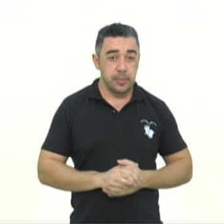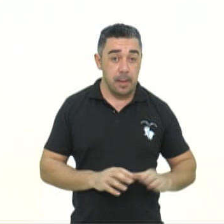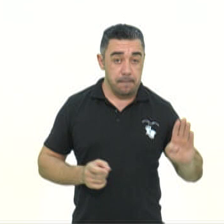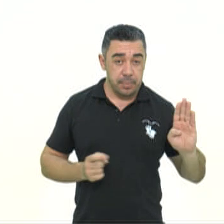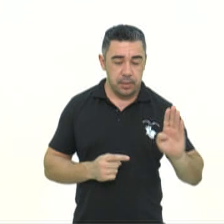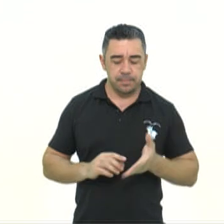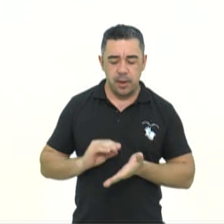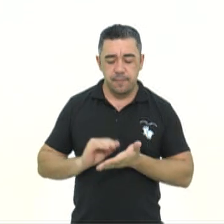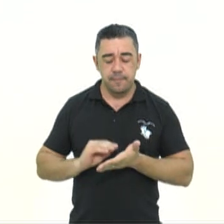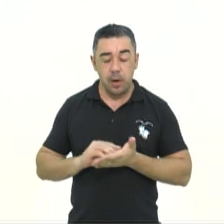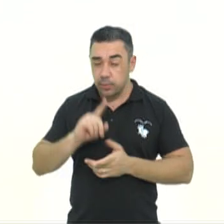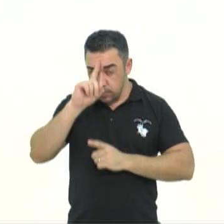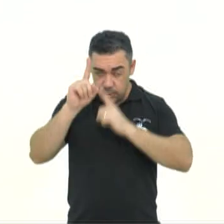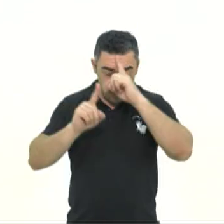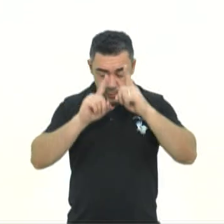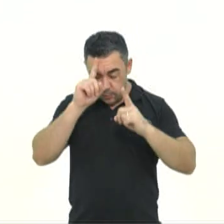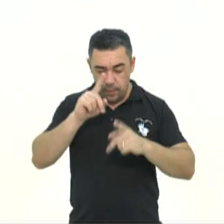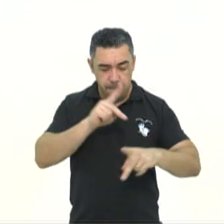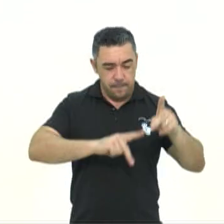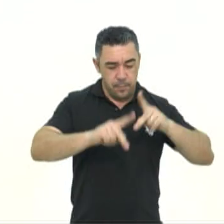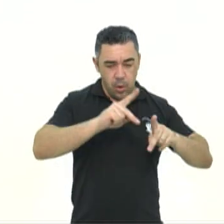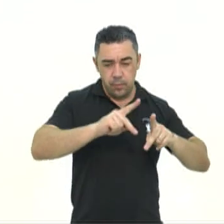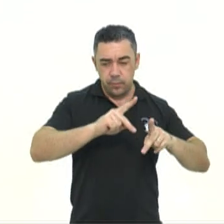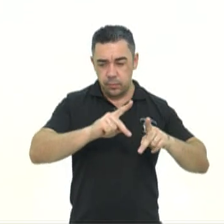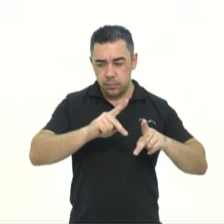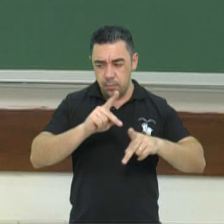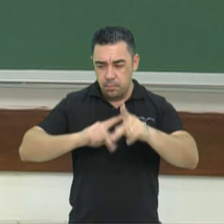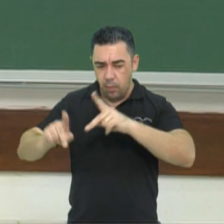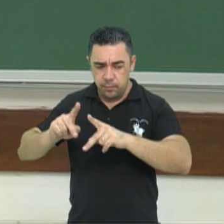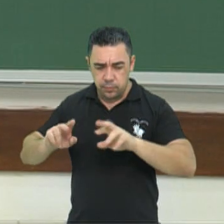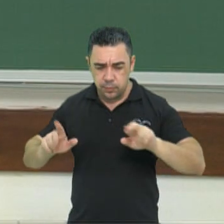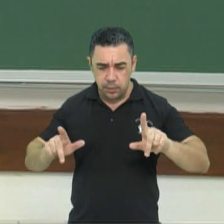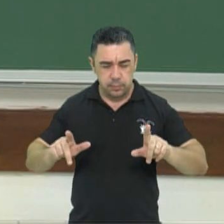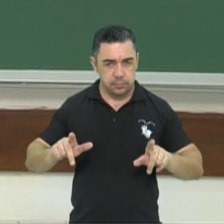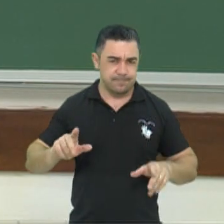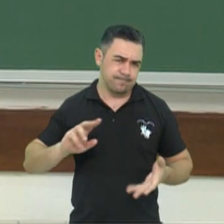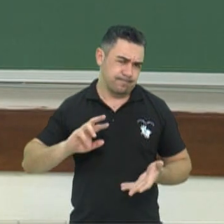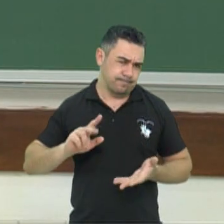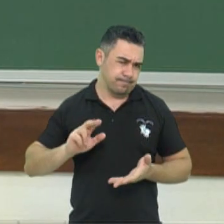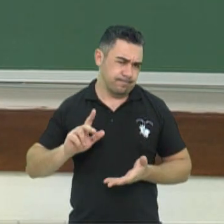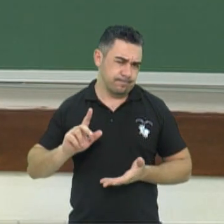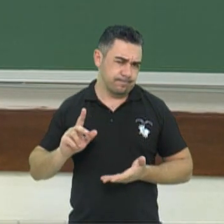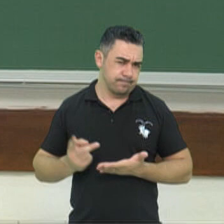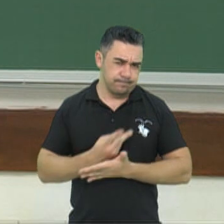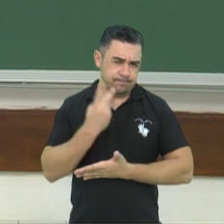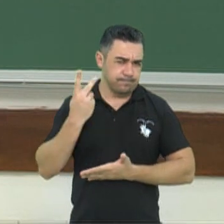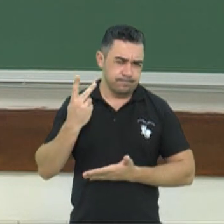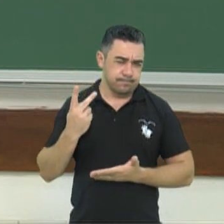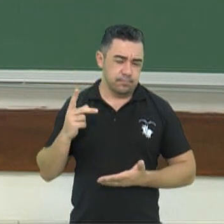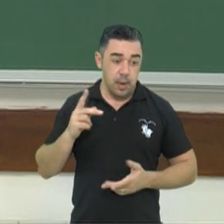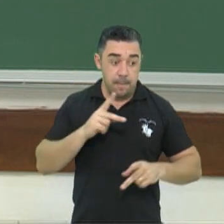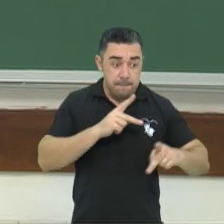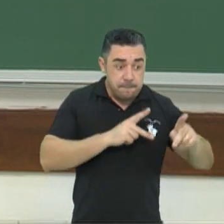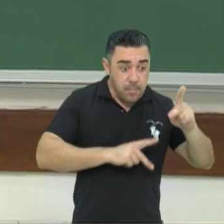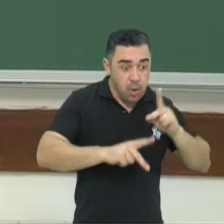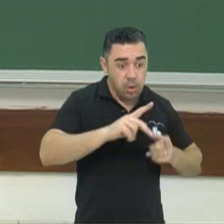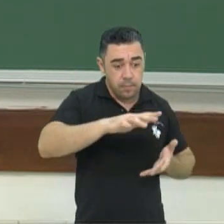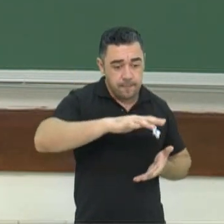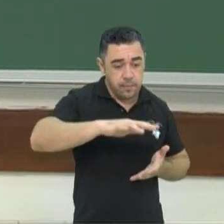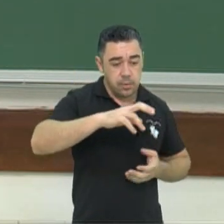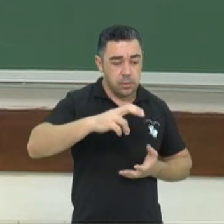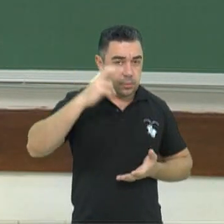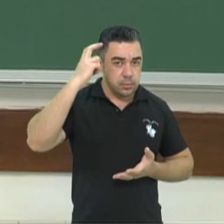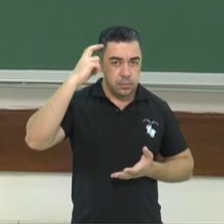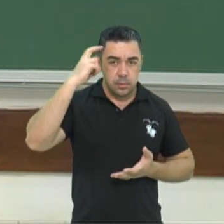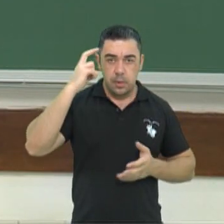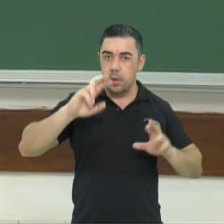a falta de criatividade entre povos diferentes. Também não está errada. Por quê? Porque os povos, as pessoas, as culturas